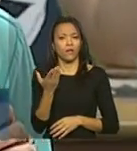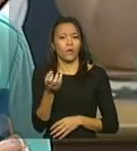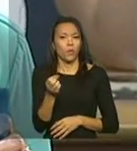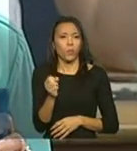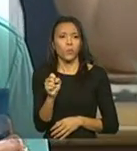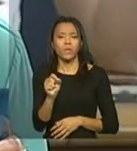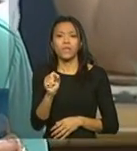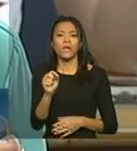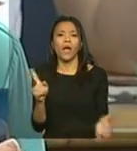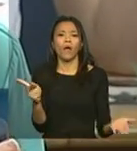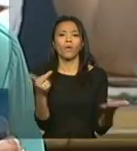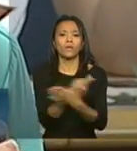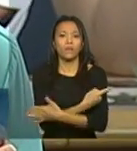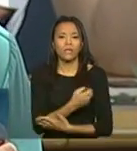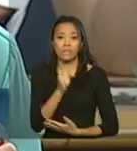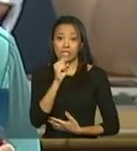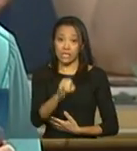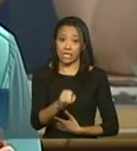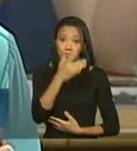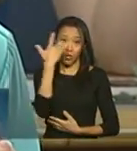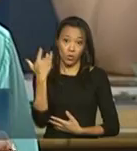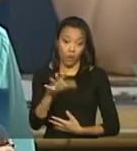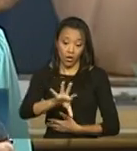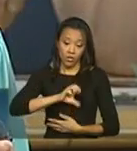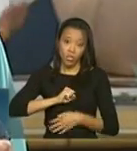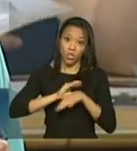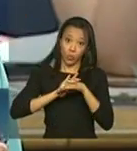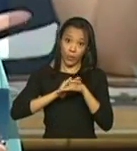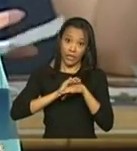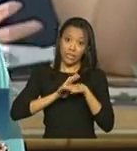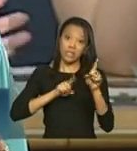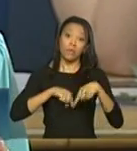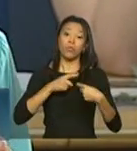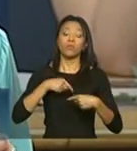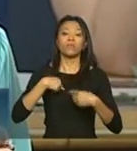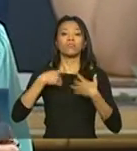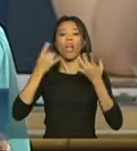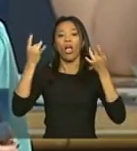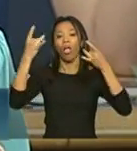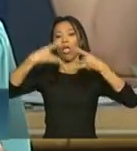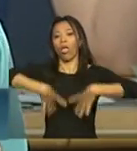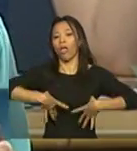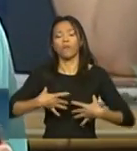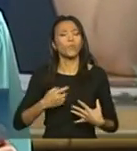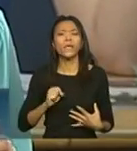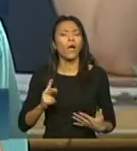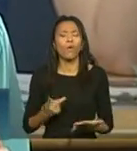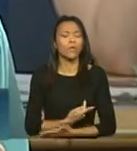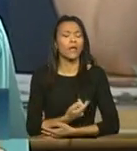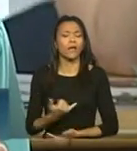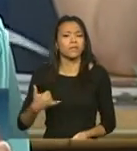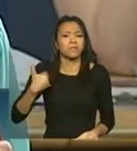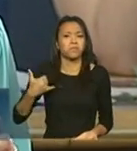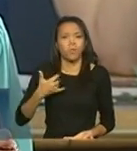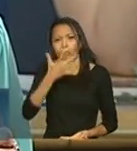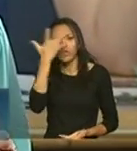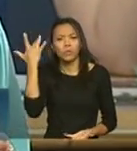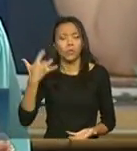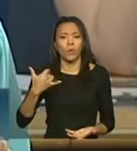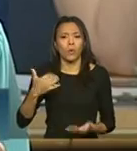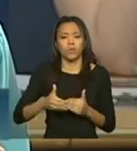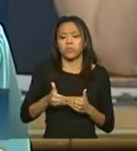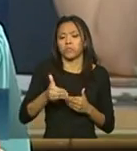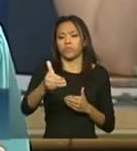sequela pode deixar se não houver tratamento e apesar de ser endêmico, o que causa, no fim das contas,